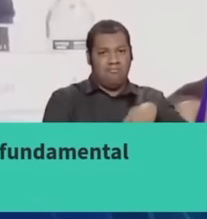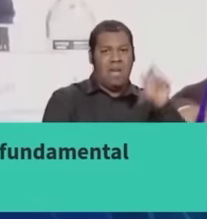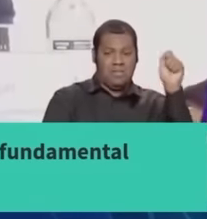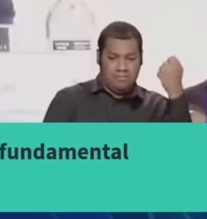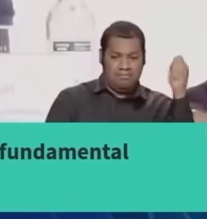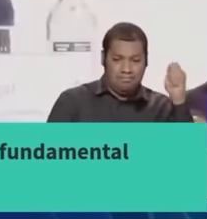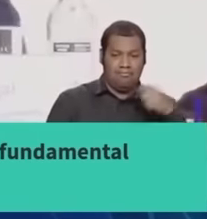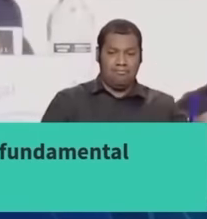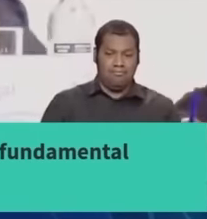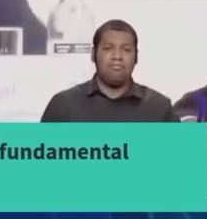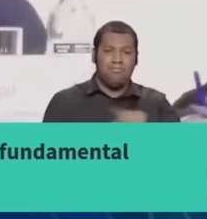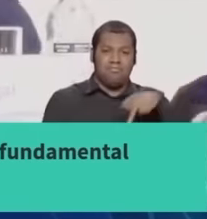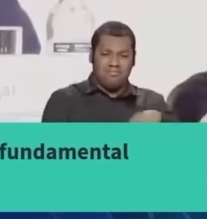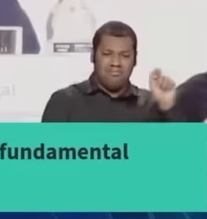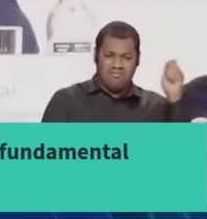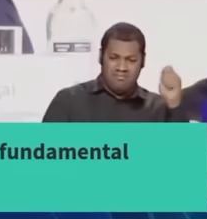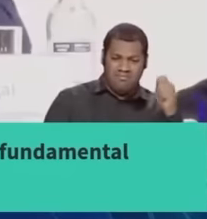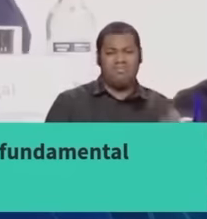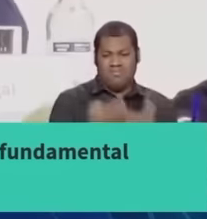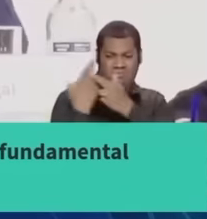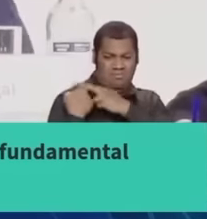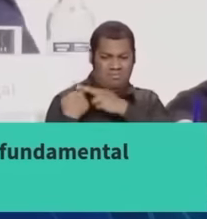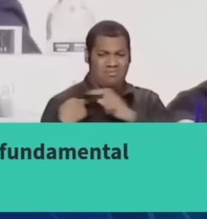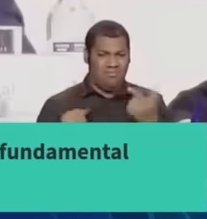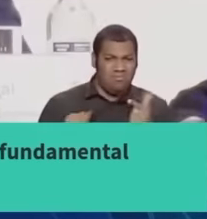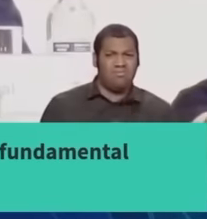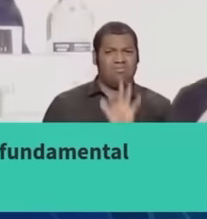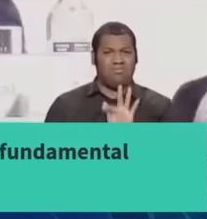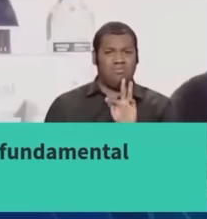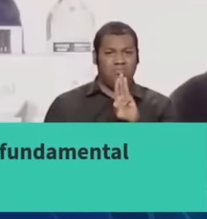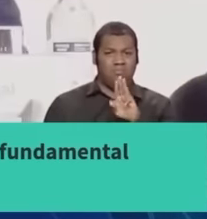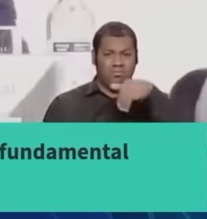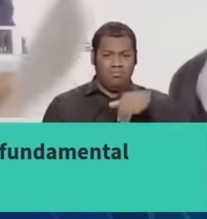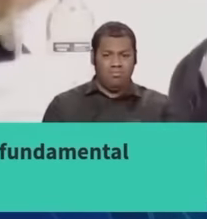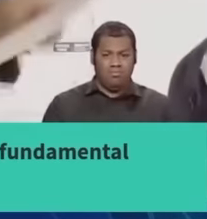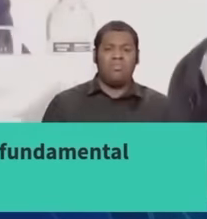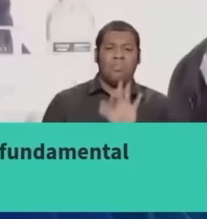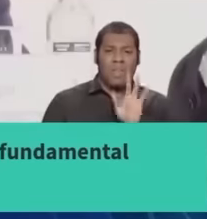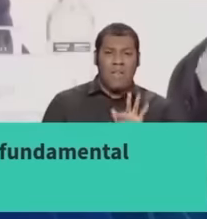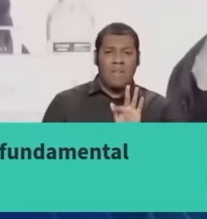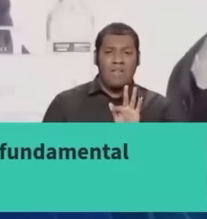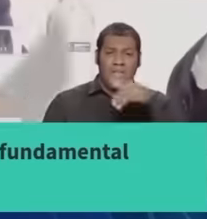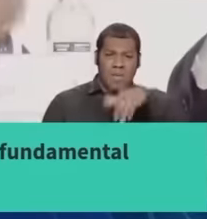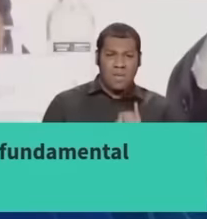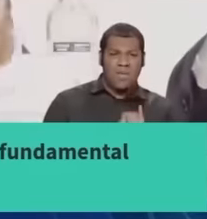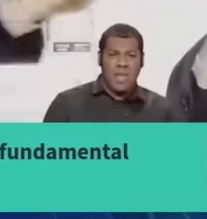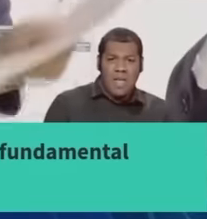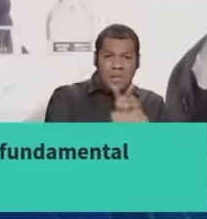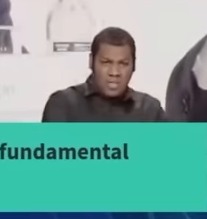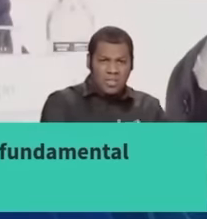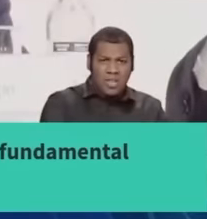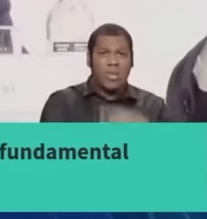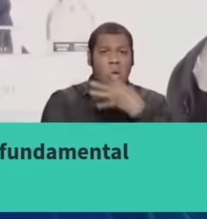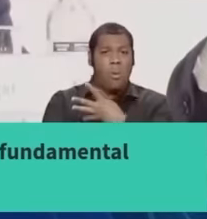hoje. A Argentina, da forma mais irresponsável do mundo, o FMI emprestou 40 bilhões de dólares, 44 bilhões de dólares, para um senhor